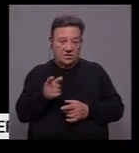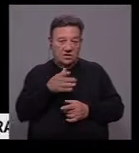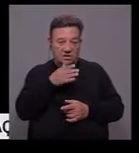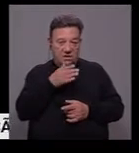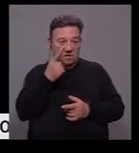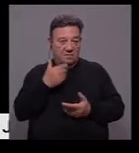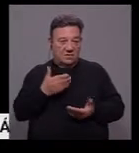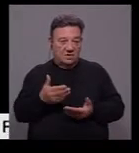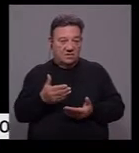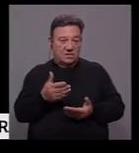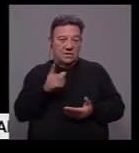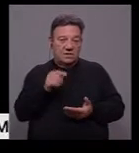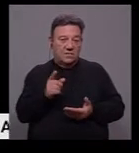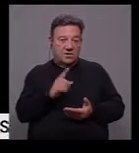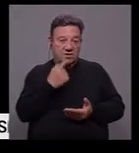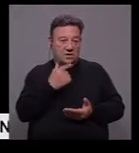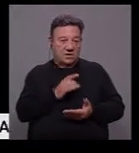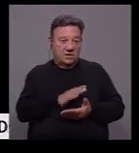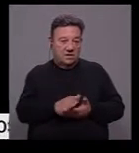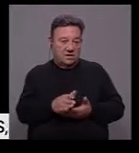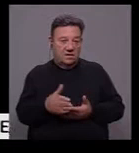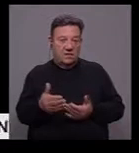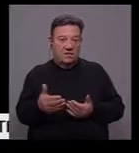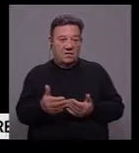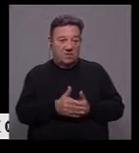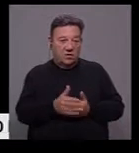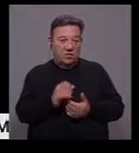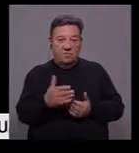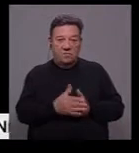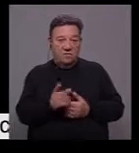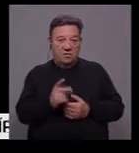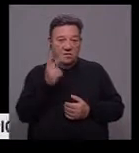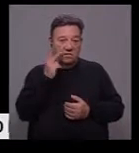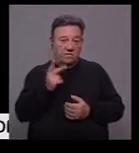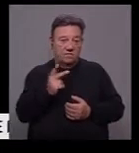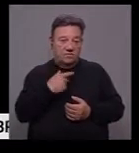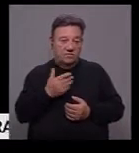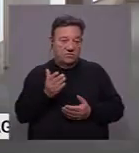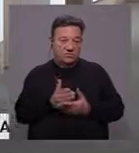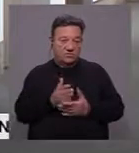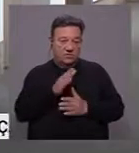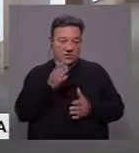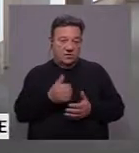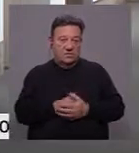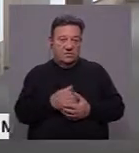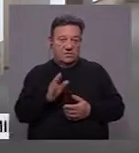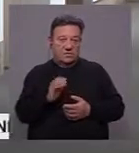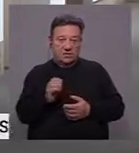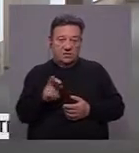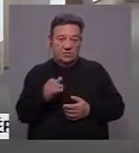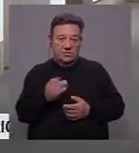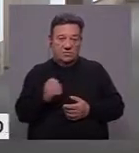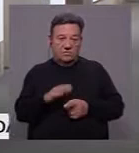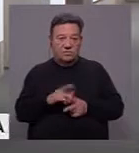ditas e apresentadas, também não diz nada. Morra ou não morra, vivo é que não estou já. José Rodrigues,